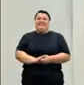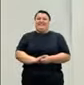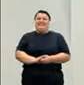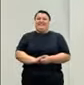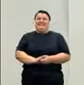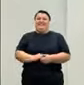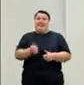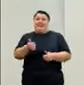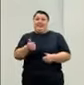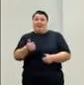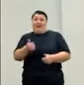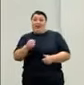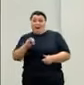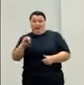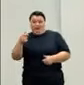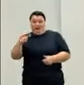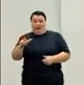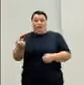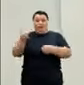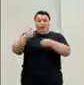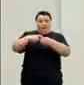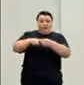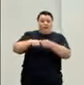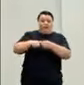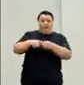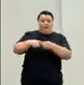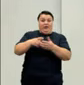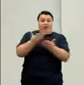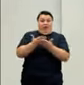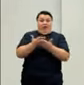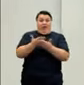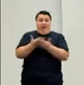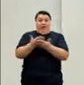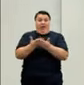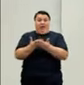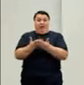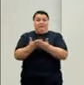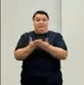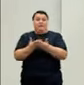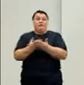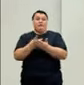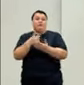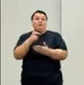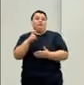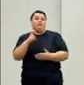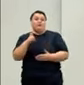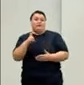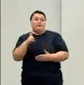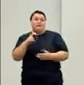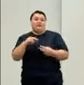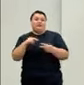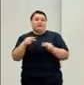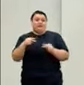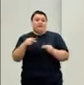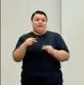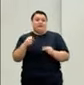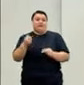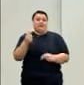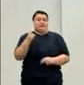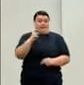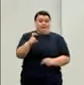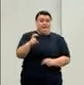Oi de novo, pessoal. Estamos voltando então com a nossa aula de número 15, genética número 5, falando